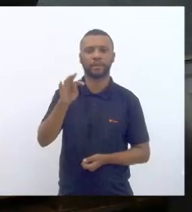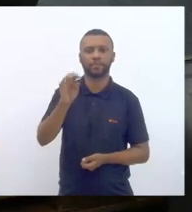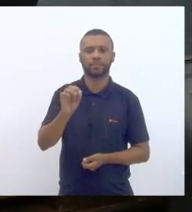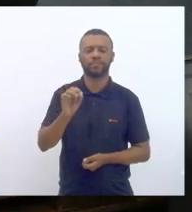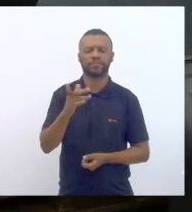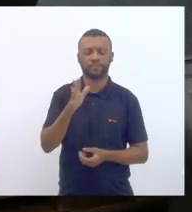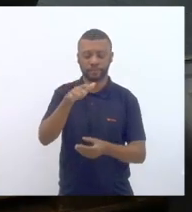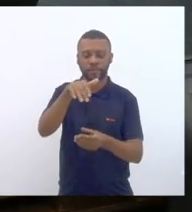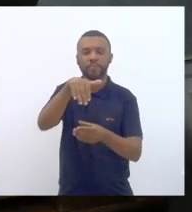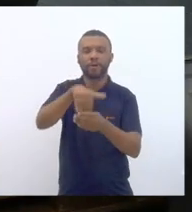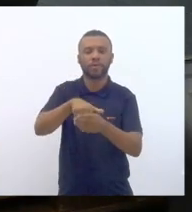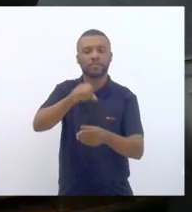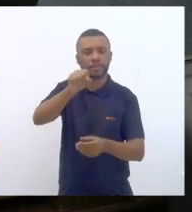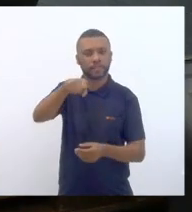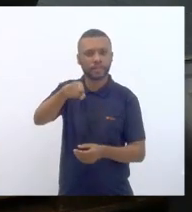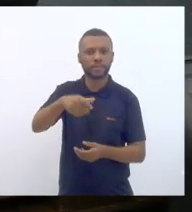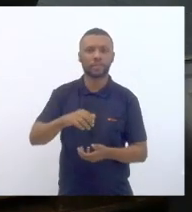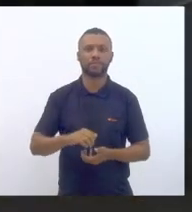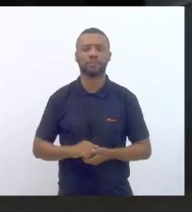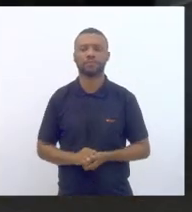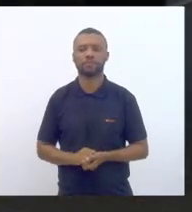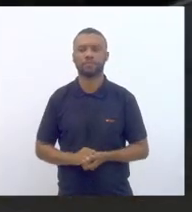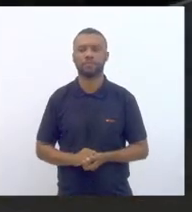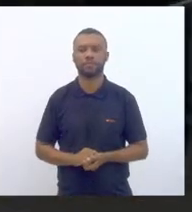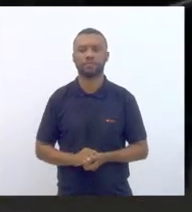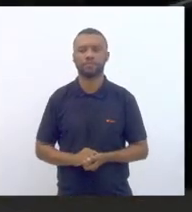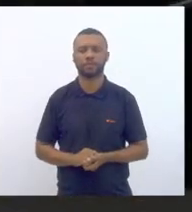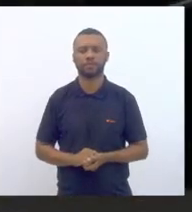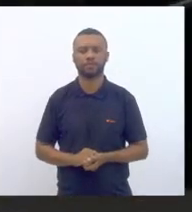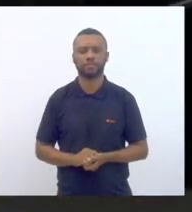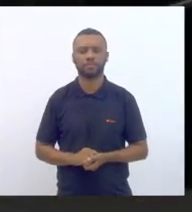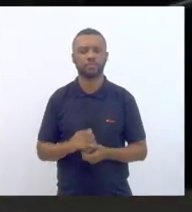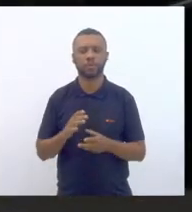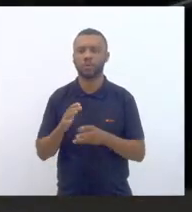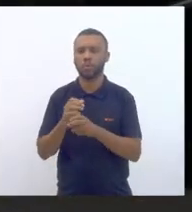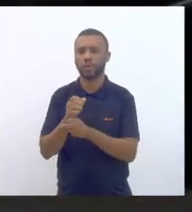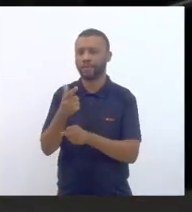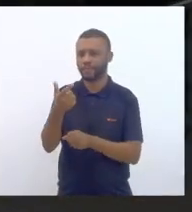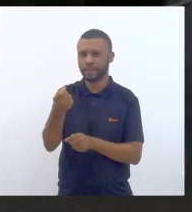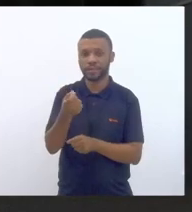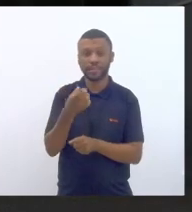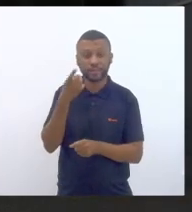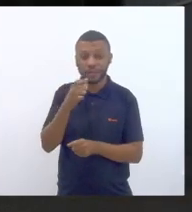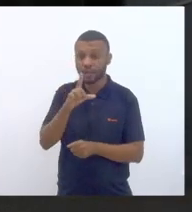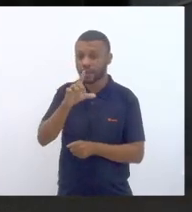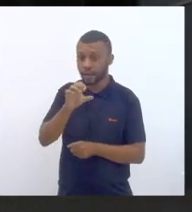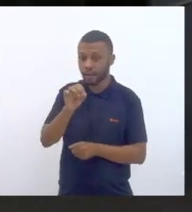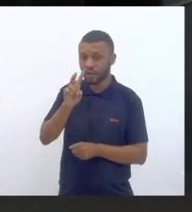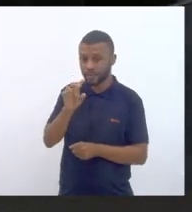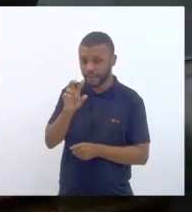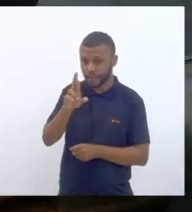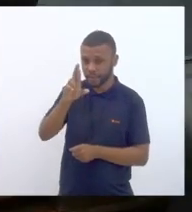Voto sim, deputado Tutuca. Deputado Jorge Felipe Neto, sim, 20. Deputado Léo Vieira.